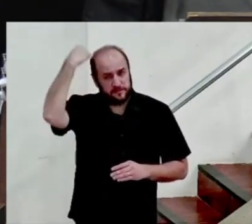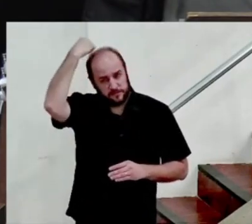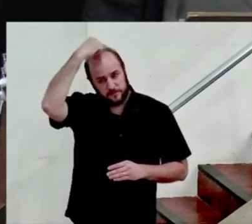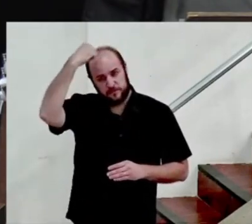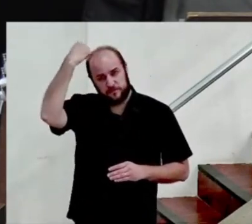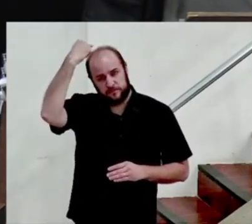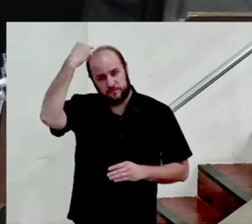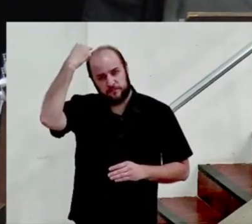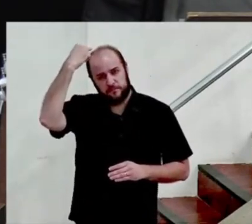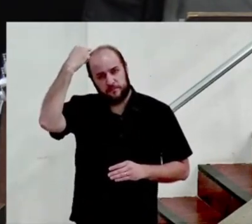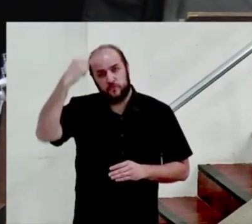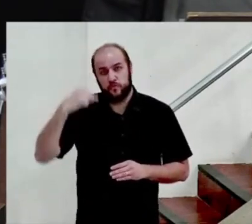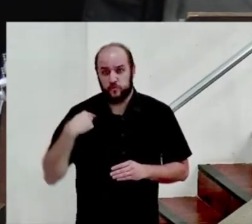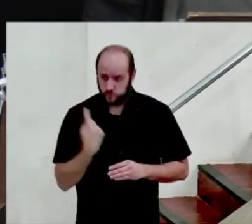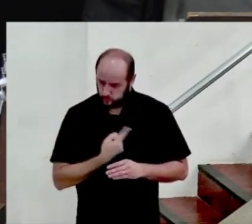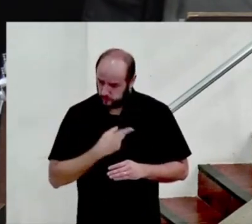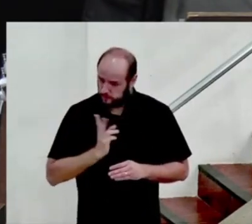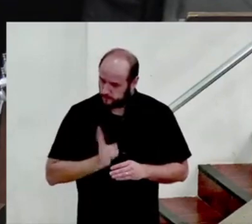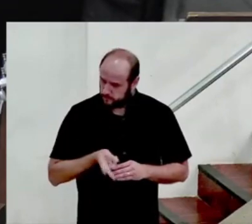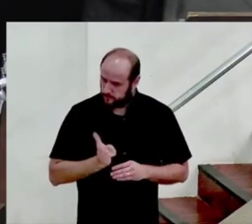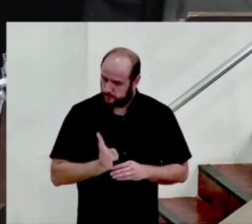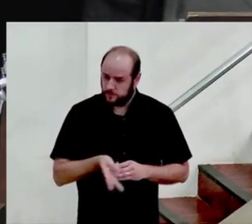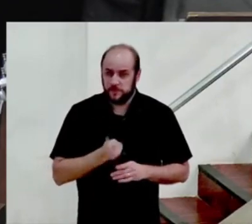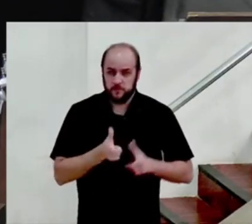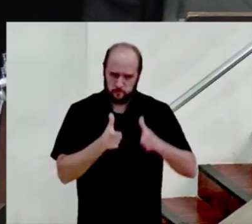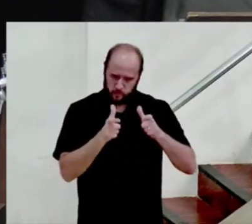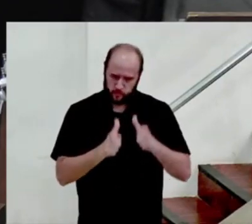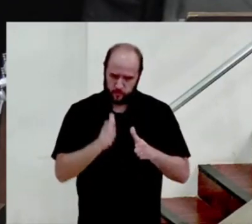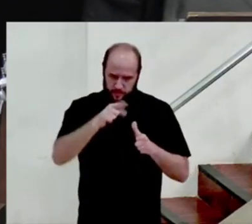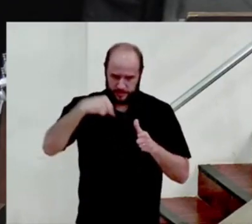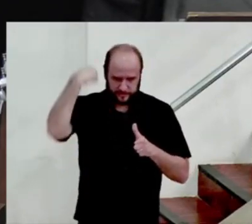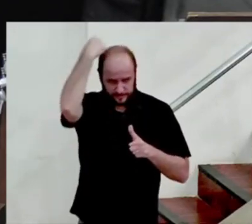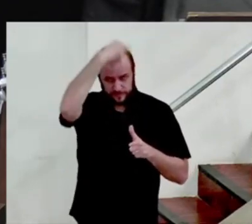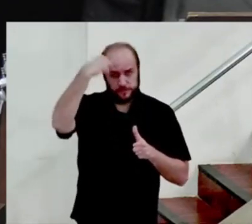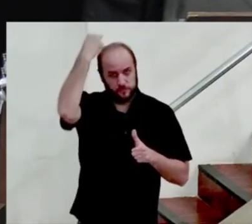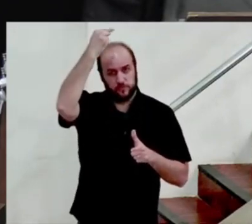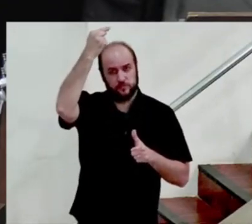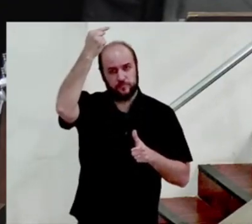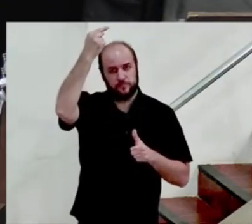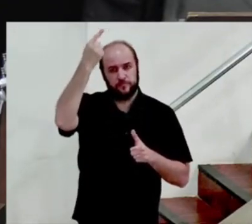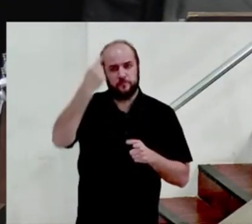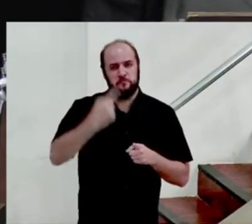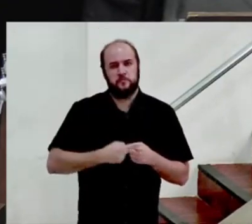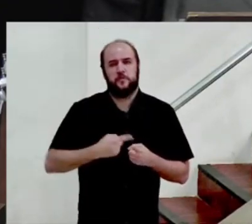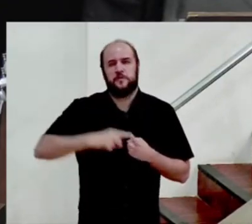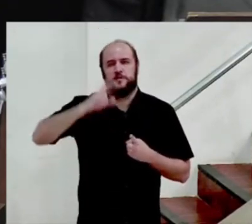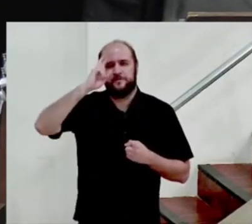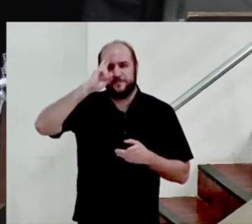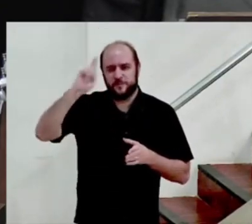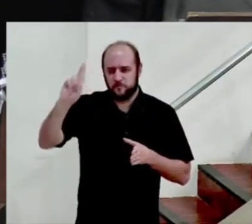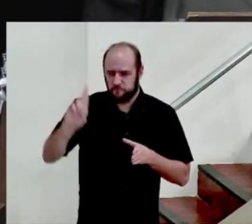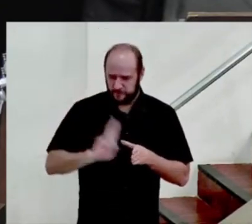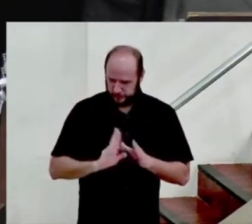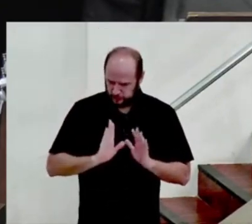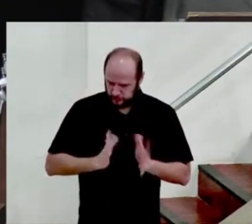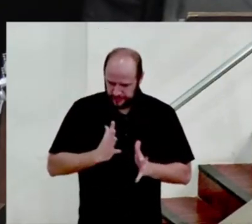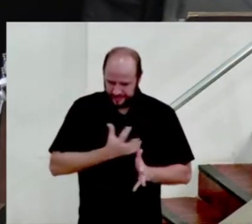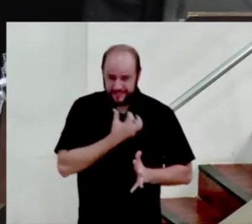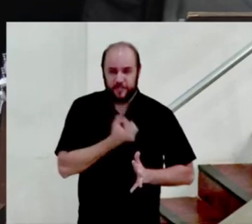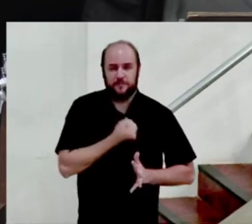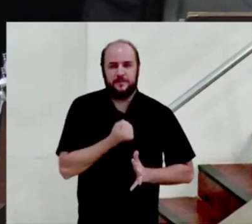Nós constantemente estamos em um santuário, porque o Senhor já nos salvou e nos colocou